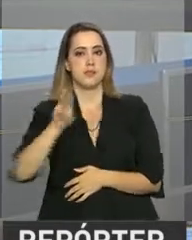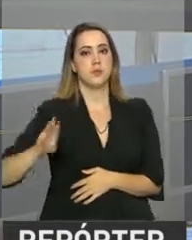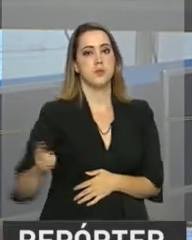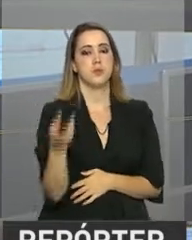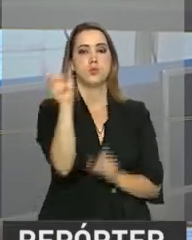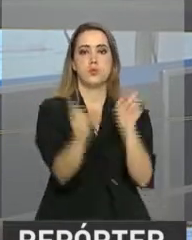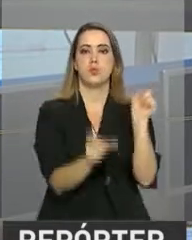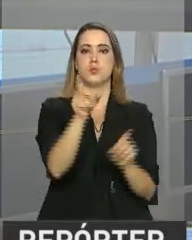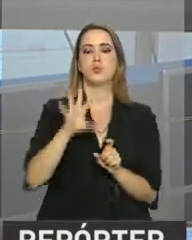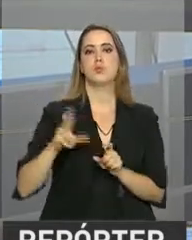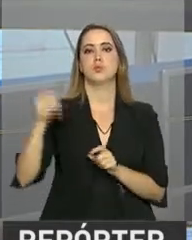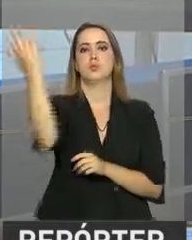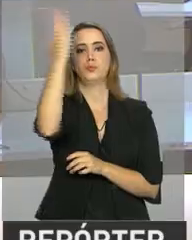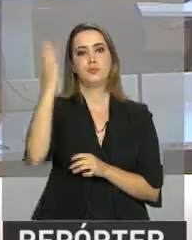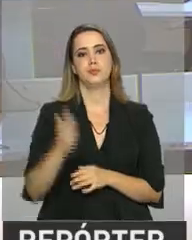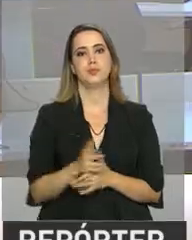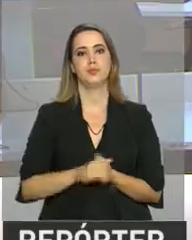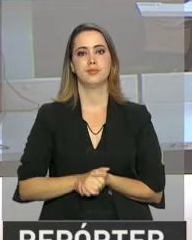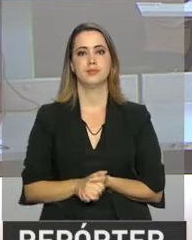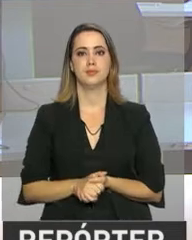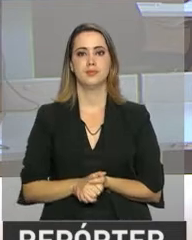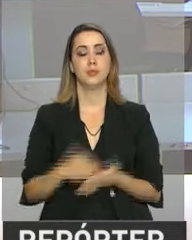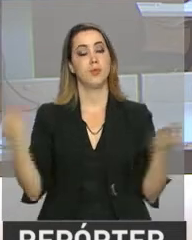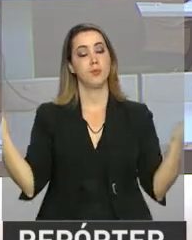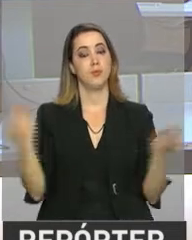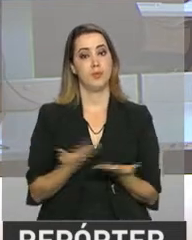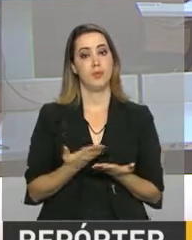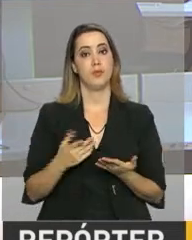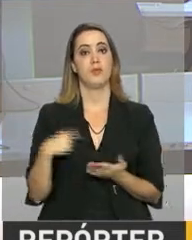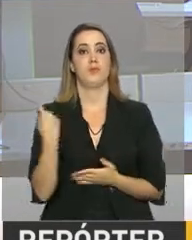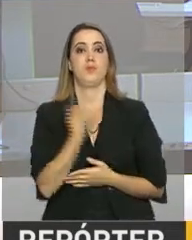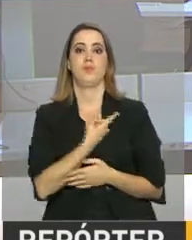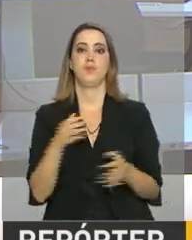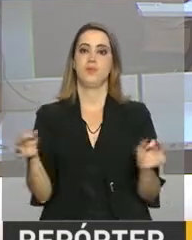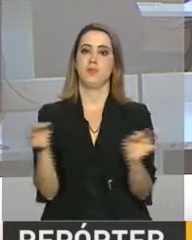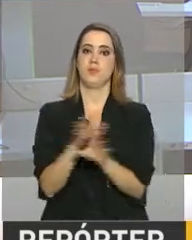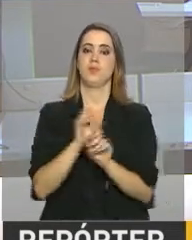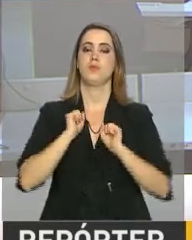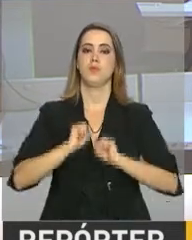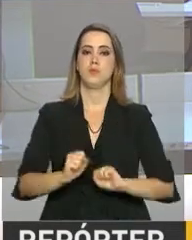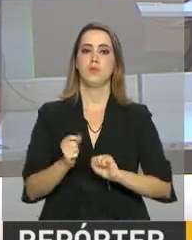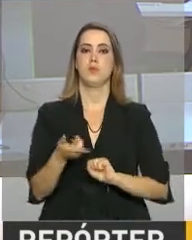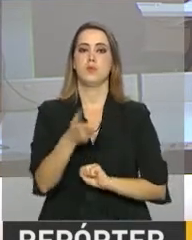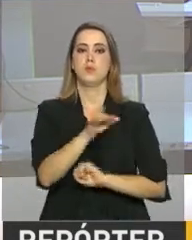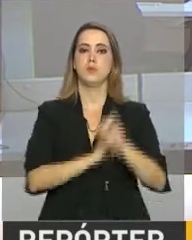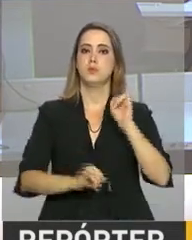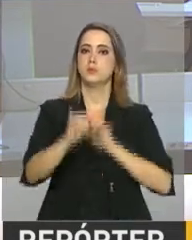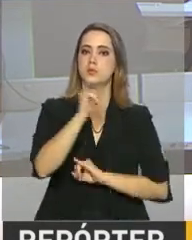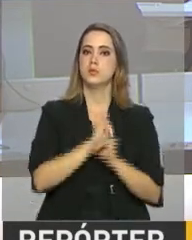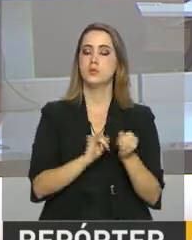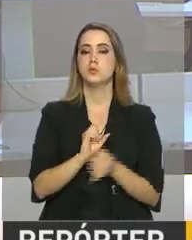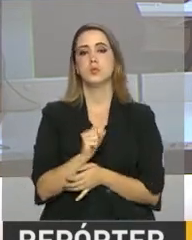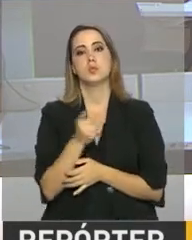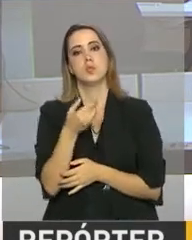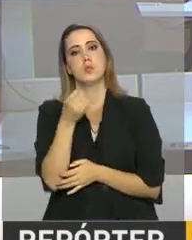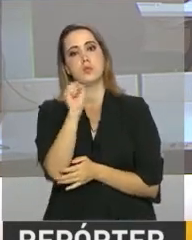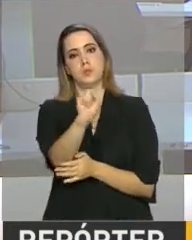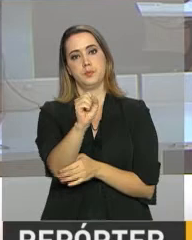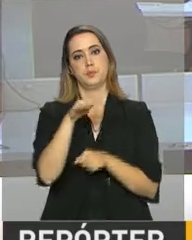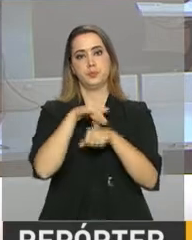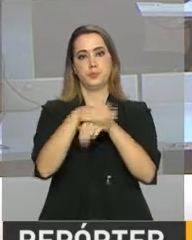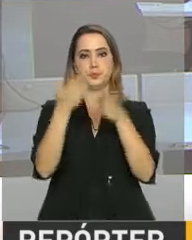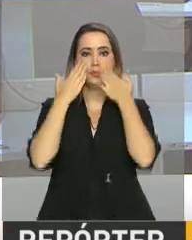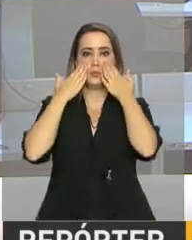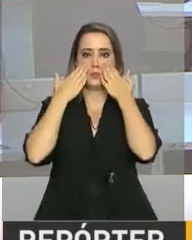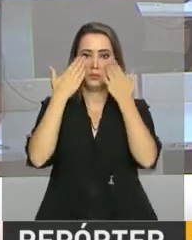em todo o brasil e esta edição do repórter nbr termina aqui podemos voltar a qualquer momento com outras informações ou às